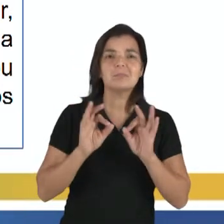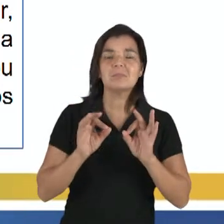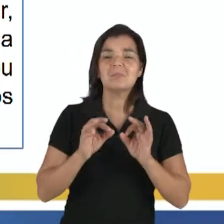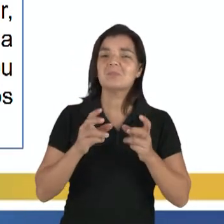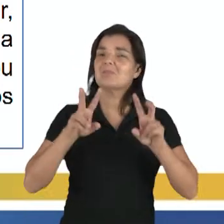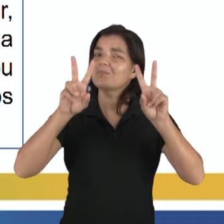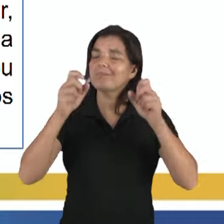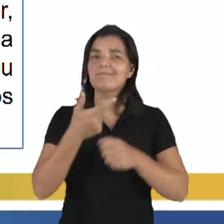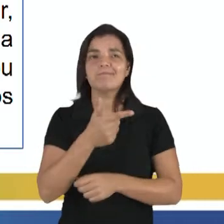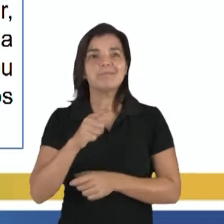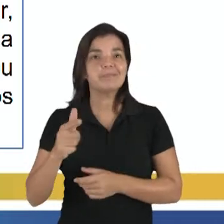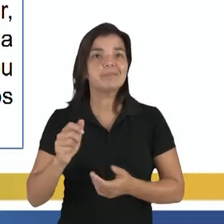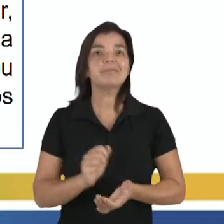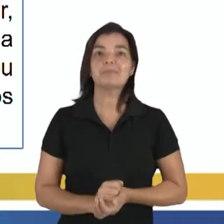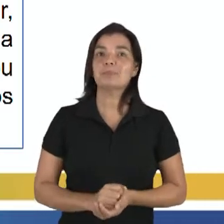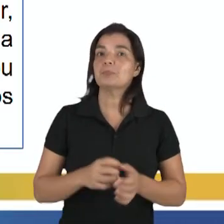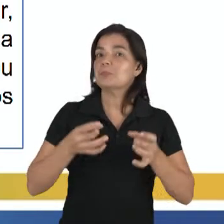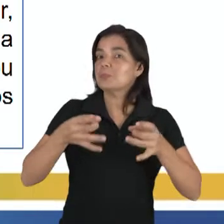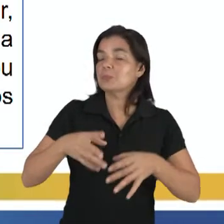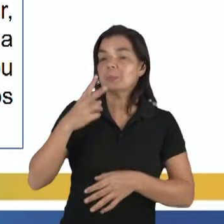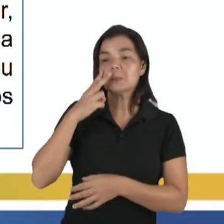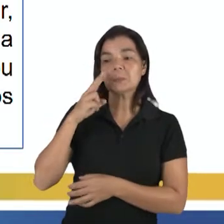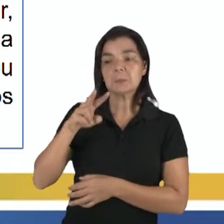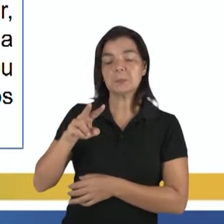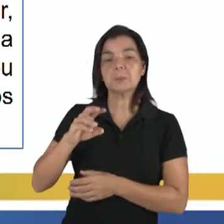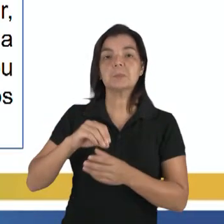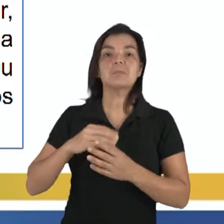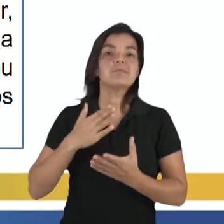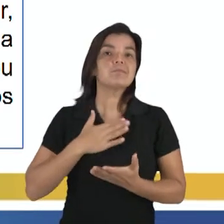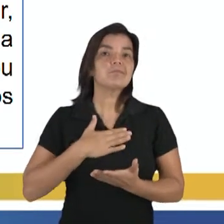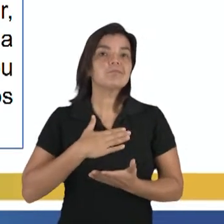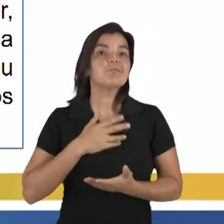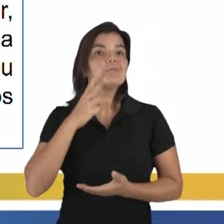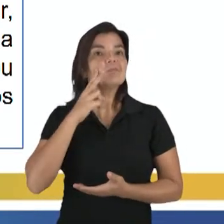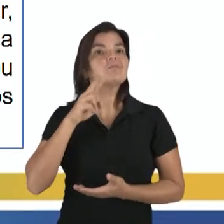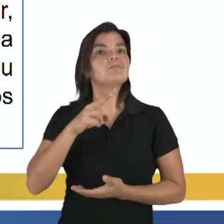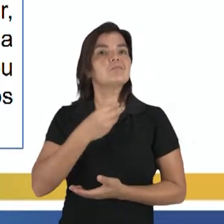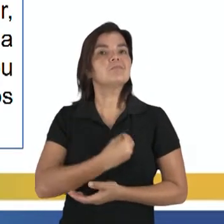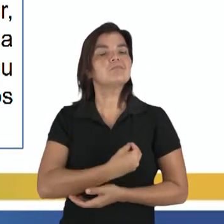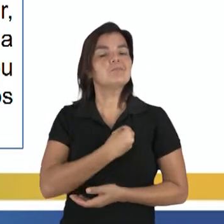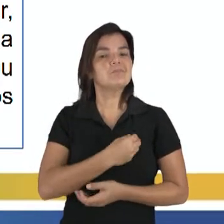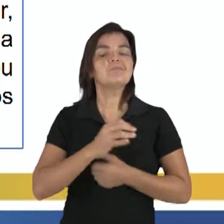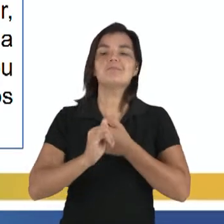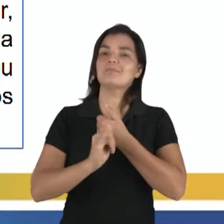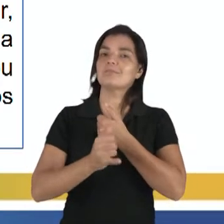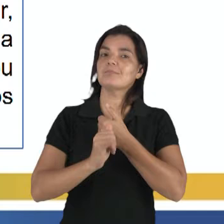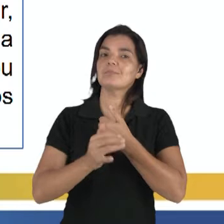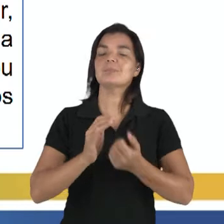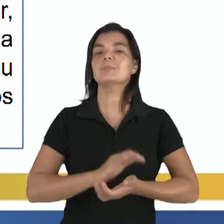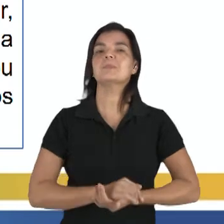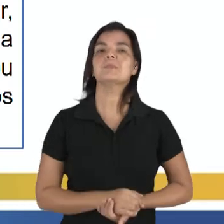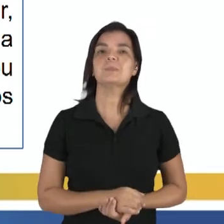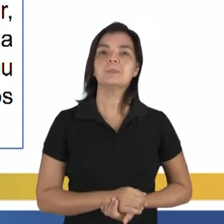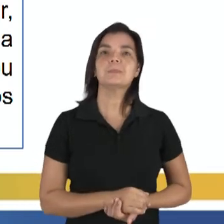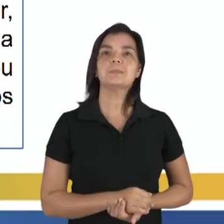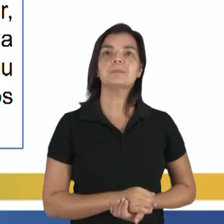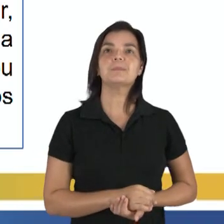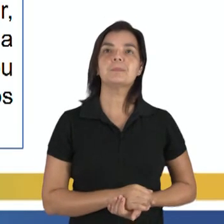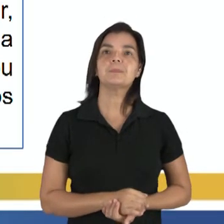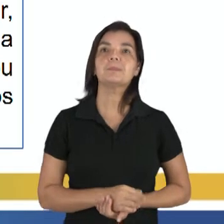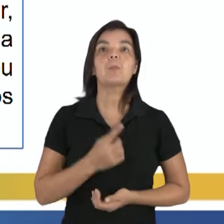assunto. Lanço então um último olhar para fora de mim, onde vivem os assuntos que merecem uma